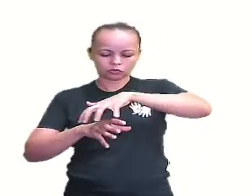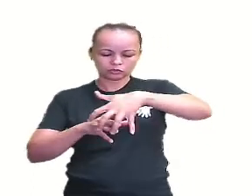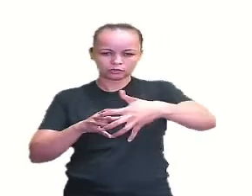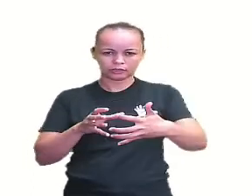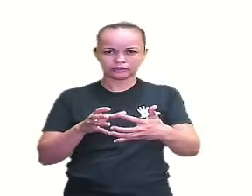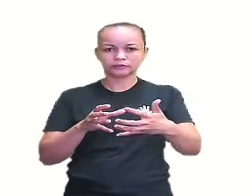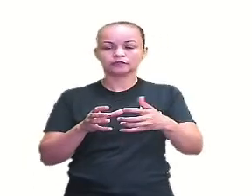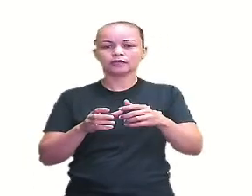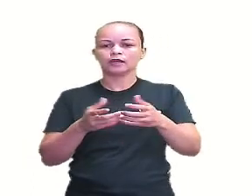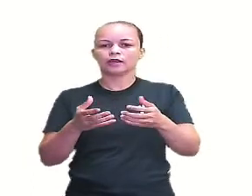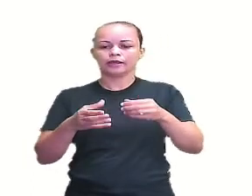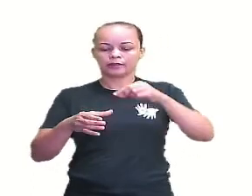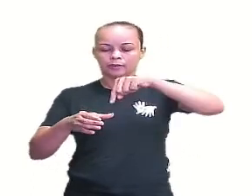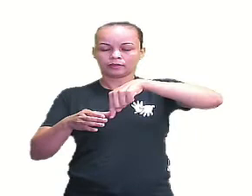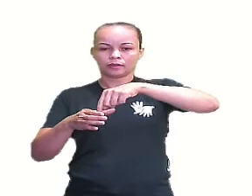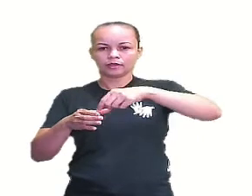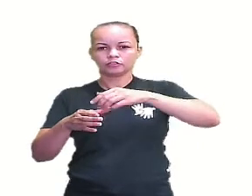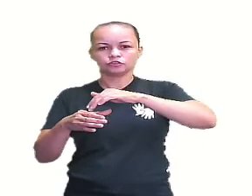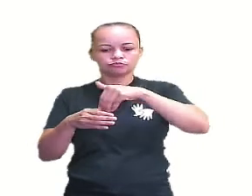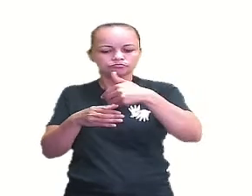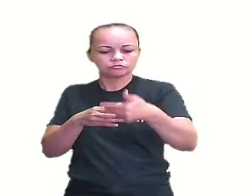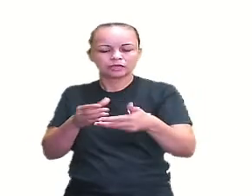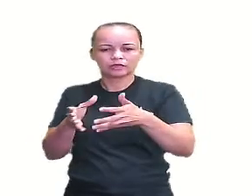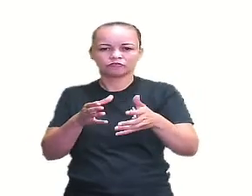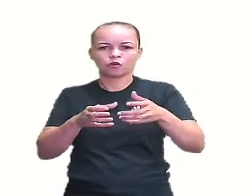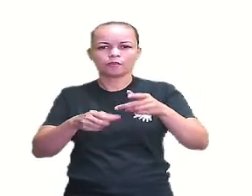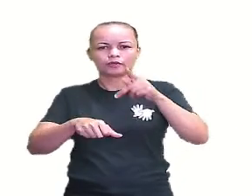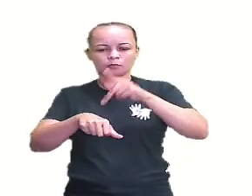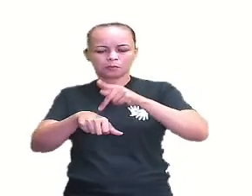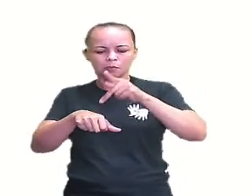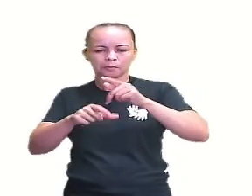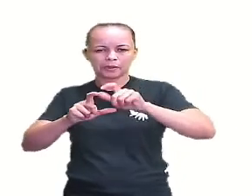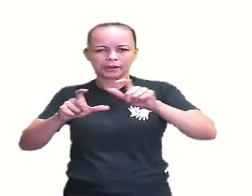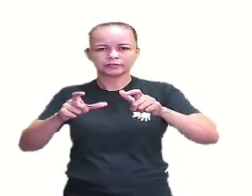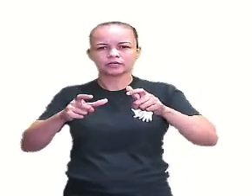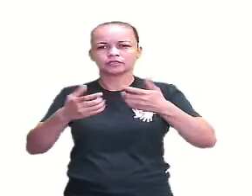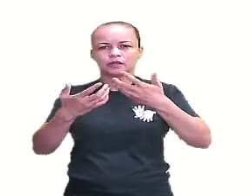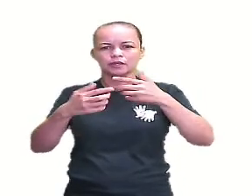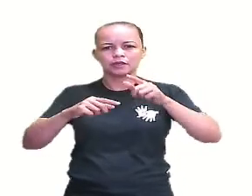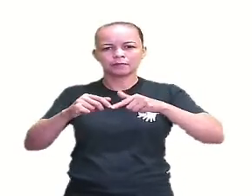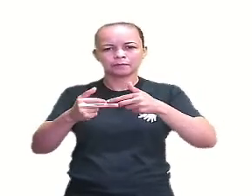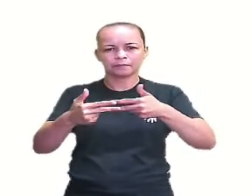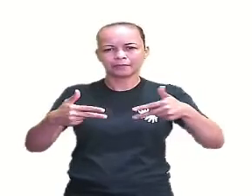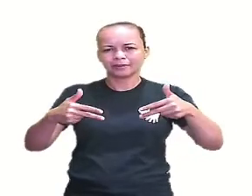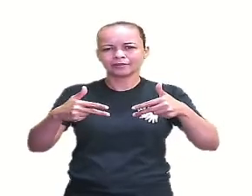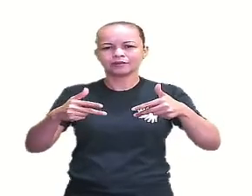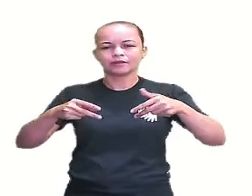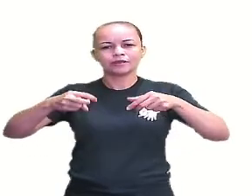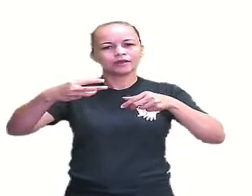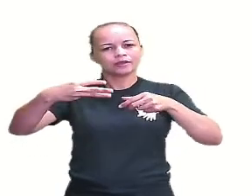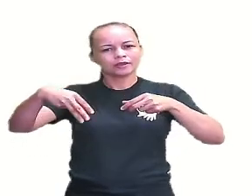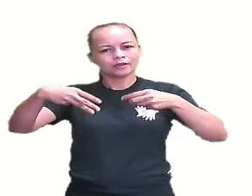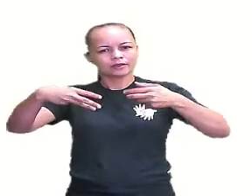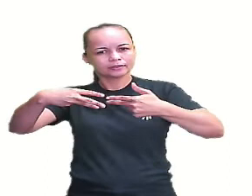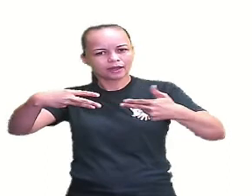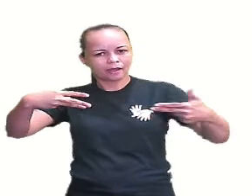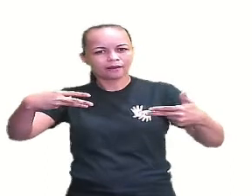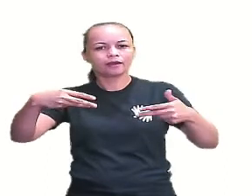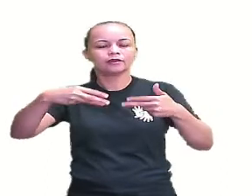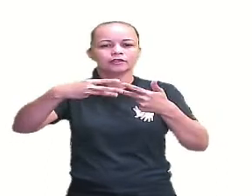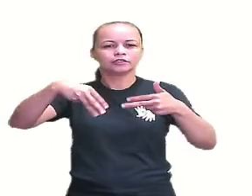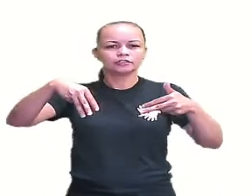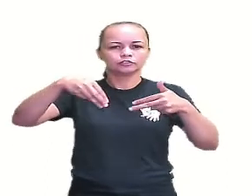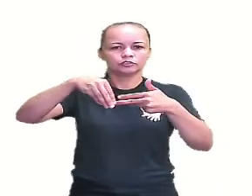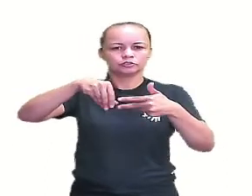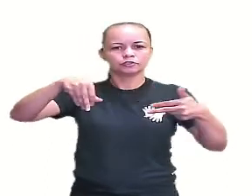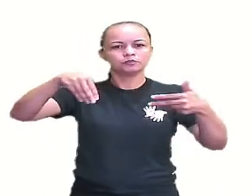né, é a camada externa, formada por rochas e minerais. E é na litosfera que se desenvolve a vida, como